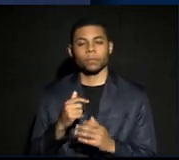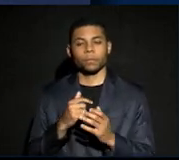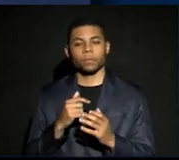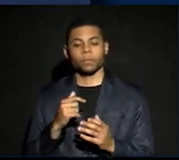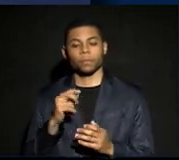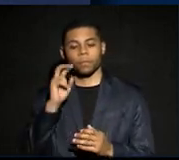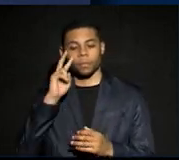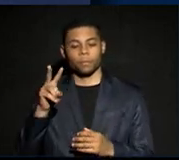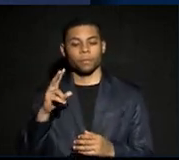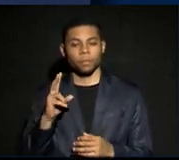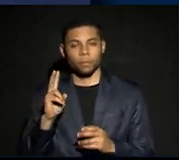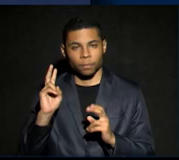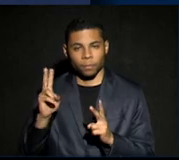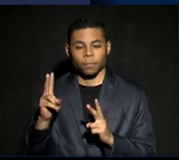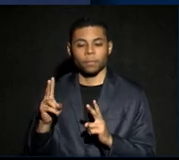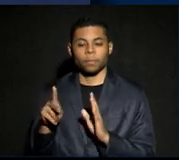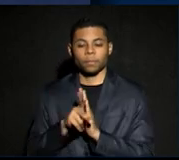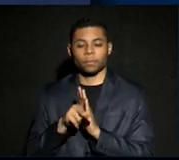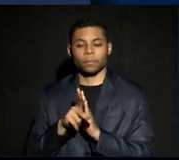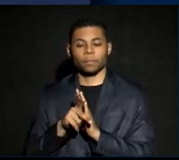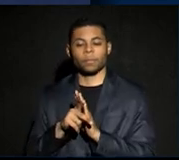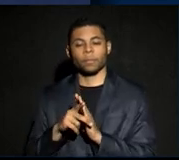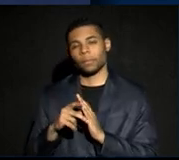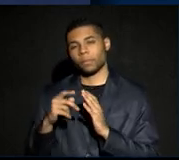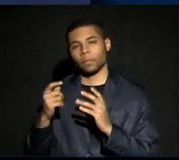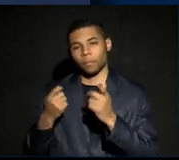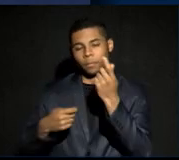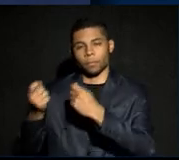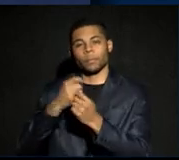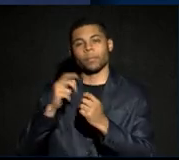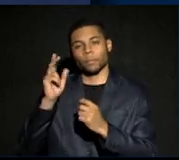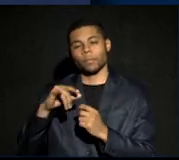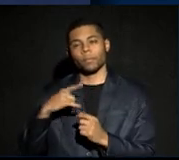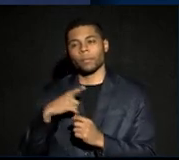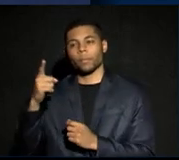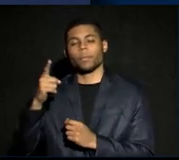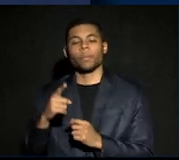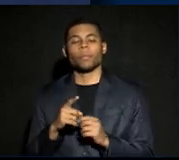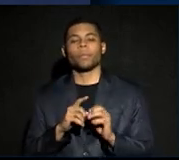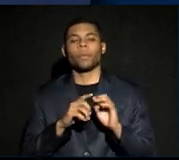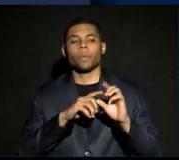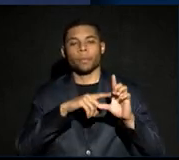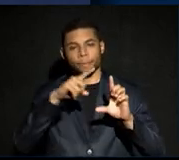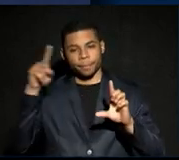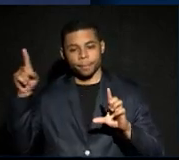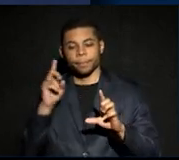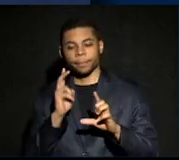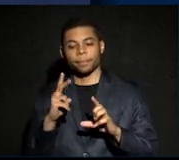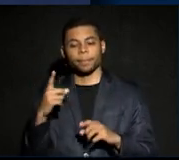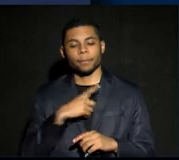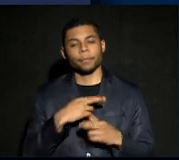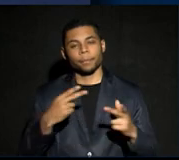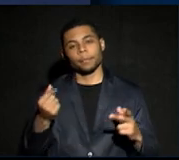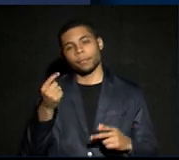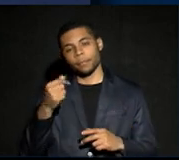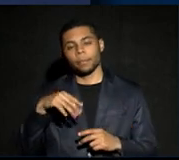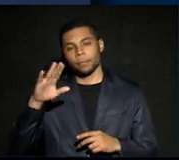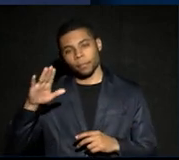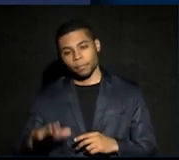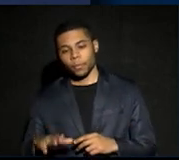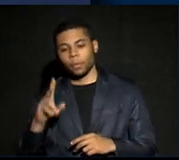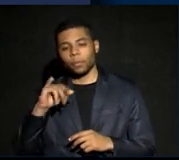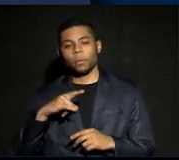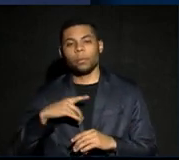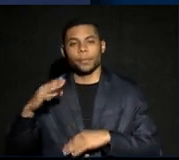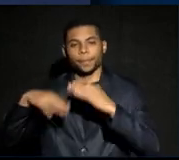implicitamente se vê no mercado acionário, vai gerar uma correção da bolsa, que vai retroalimentar essas condições financeiras mais baixas, vai